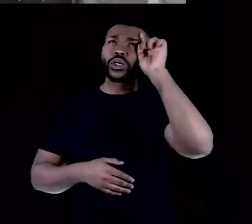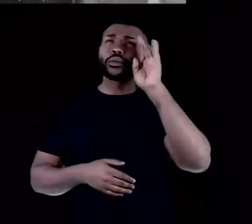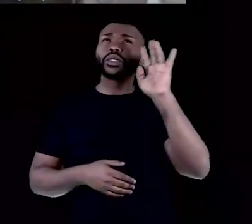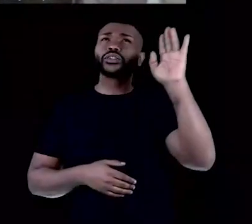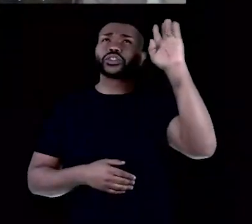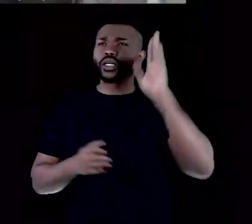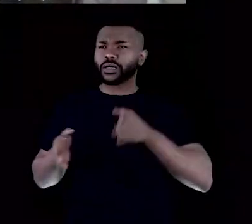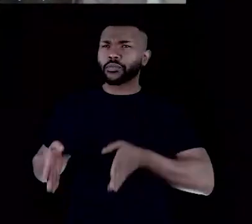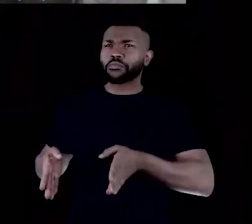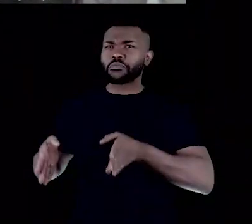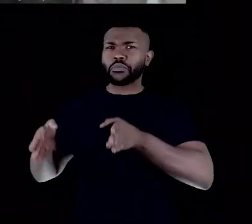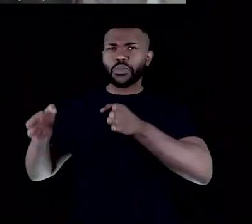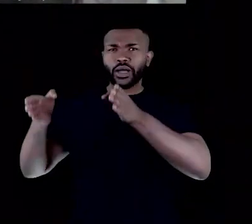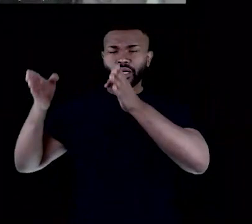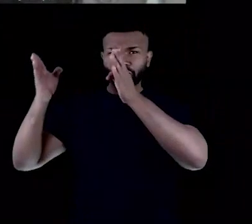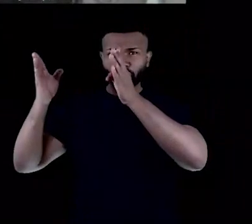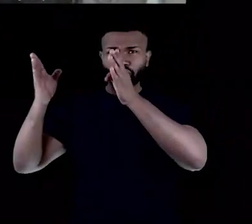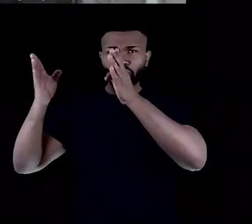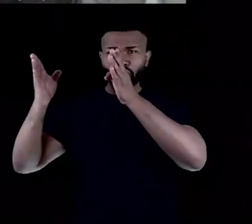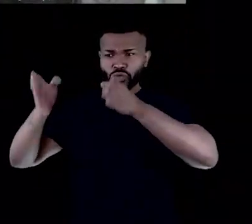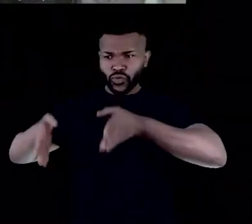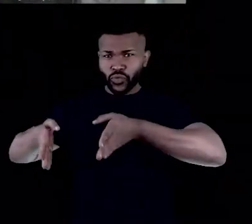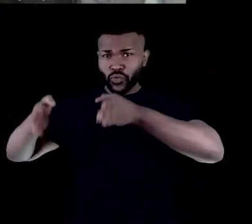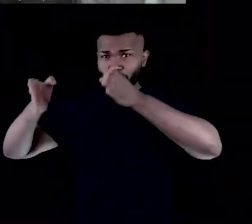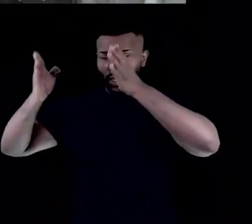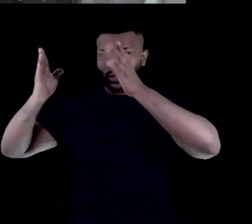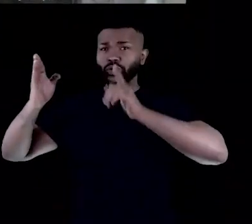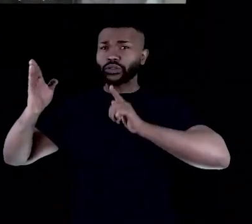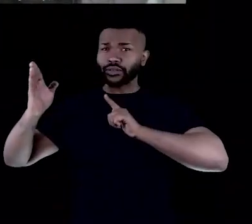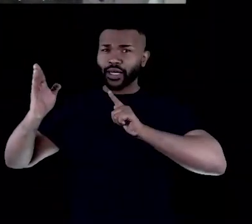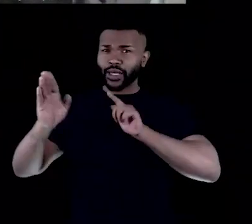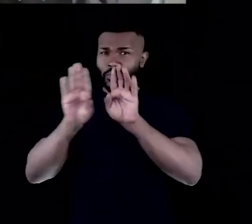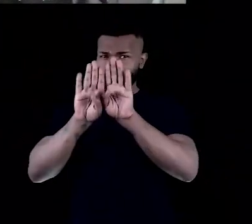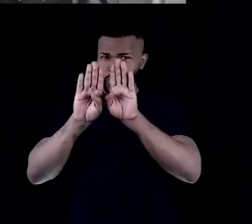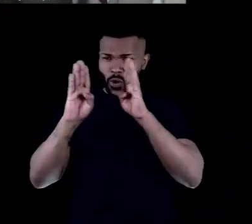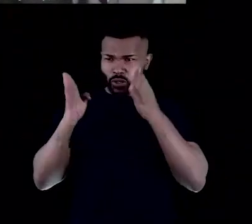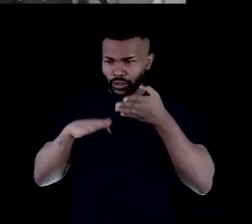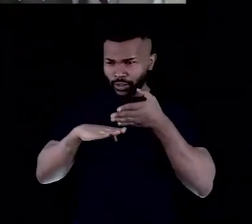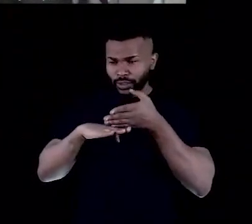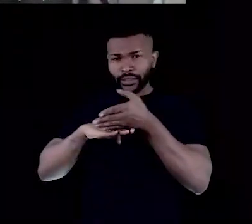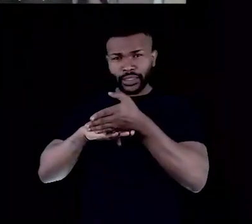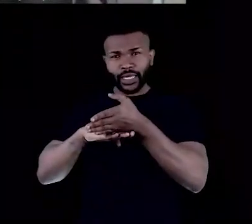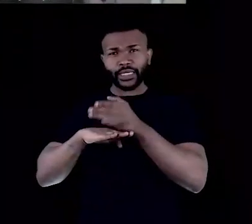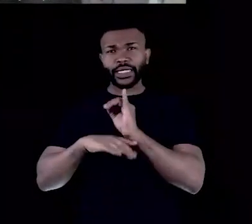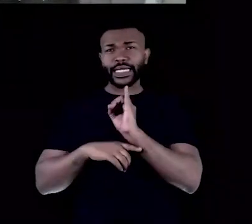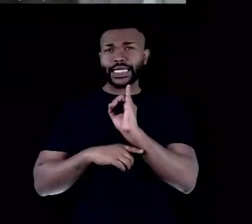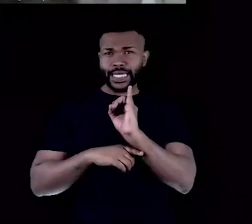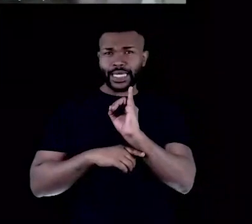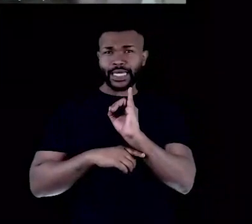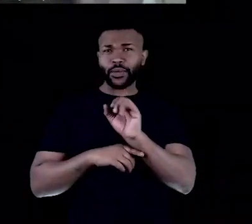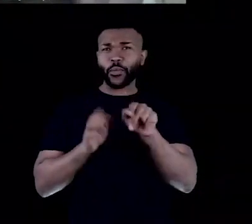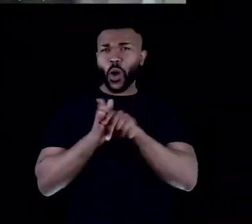uma fachada de um prédio, um cubo assim grande, e dentro, na fachada desse cubo, tem uma porta de entrada bem grande, que é o I da